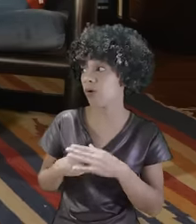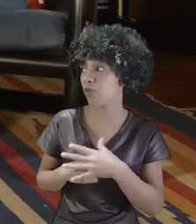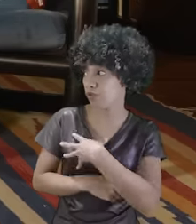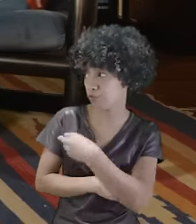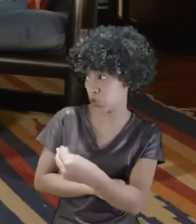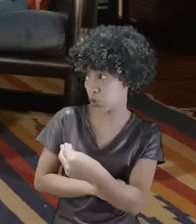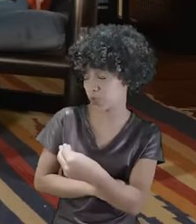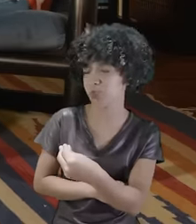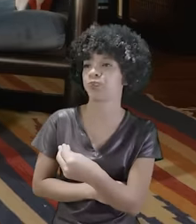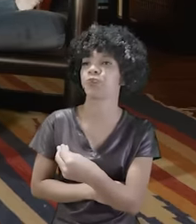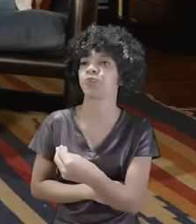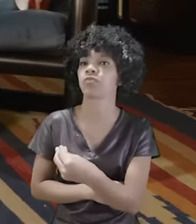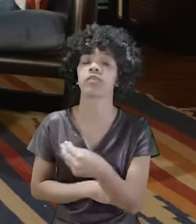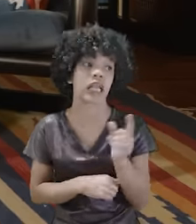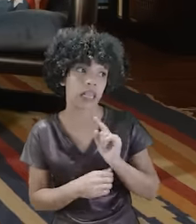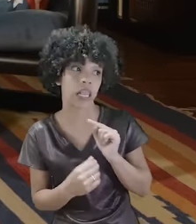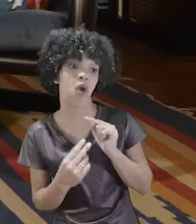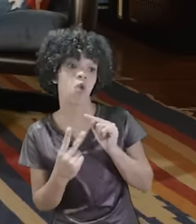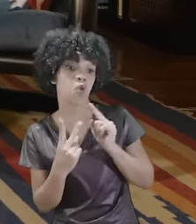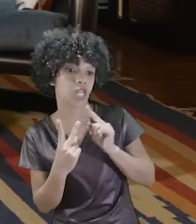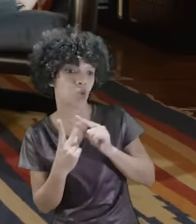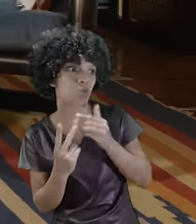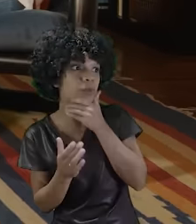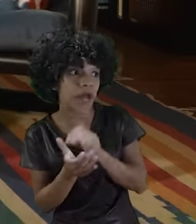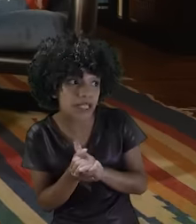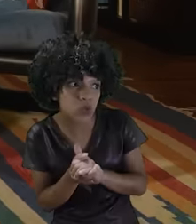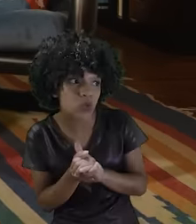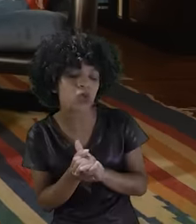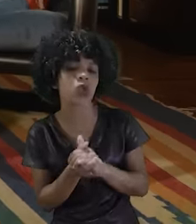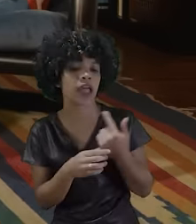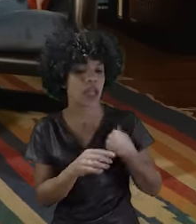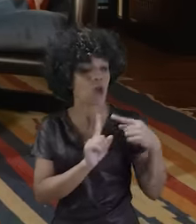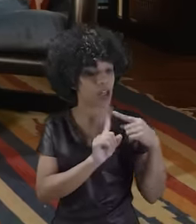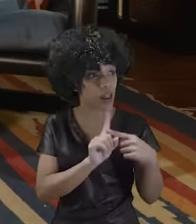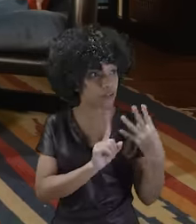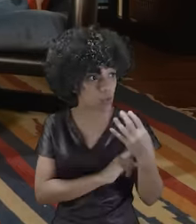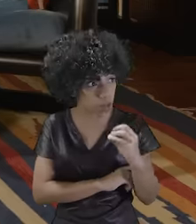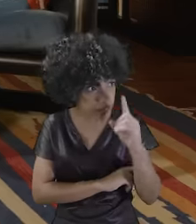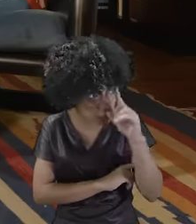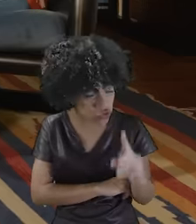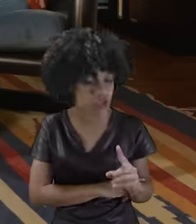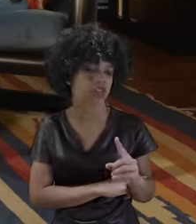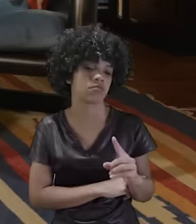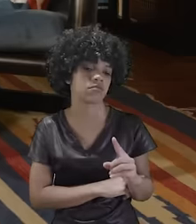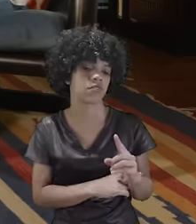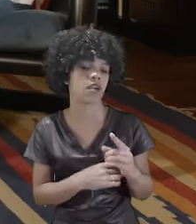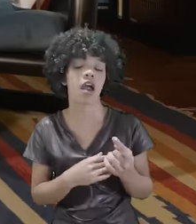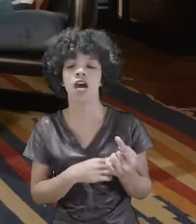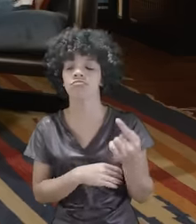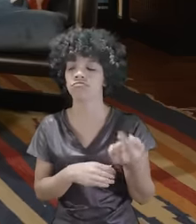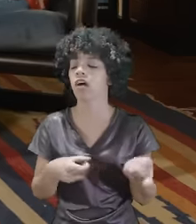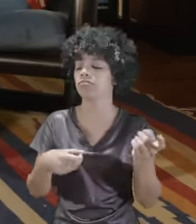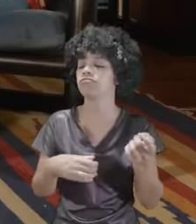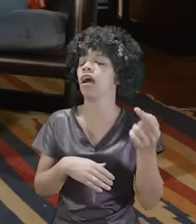seu filho né você é uma meu marido só você e seu marido só tava grávida 40 dias no meu filho veio para